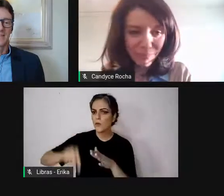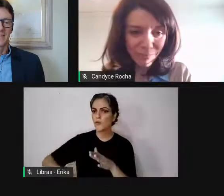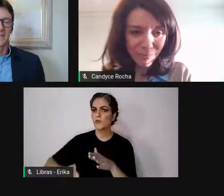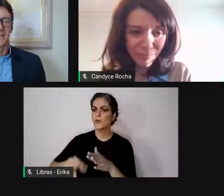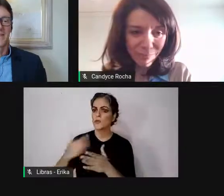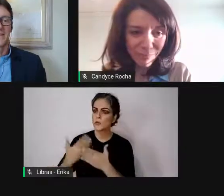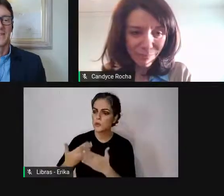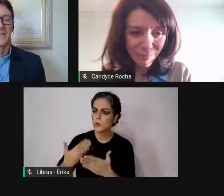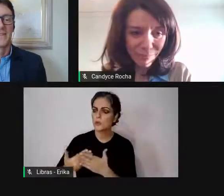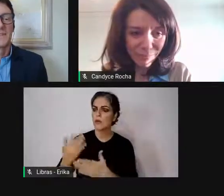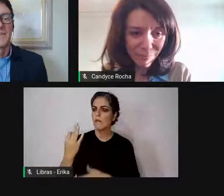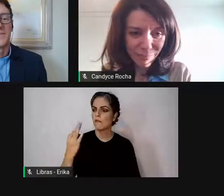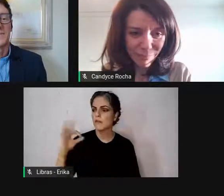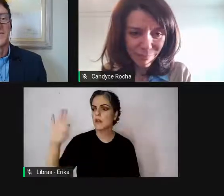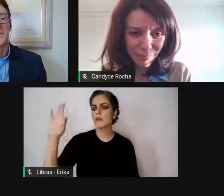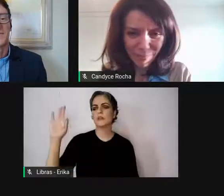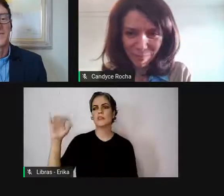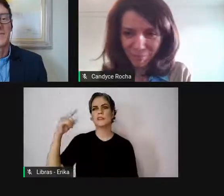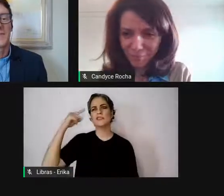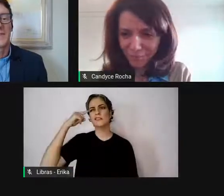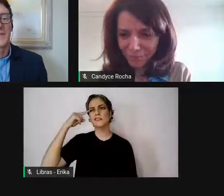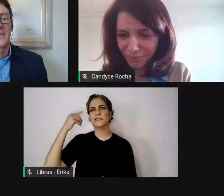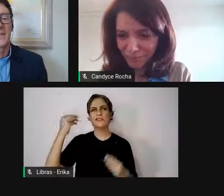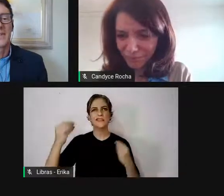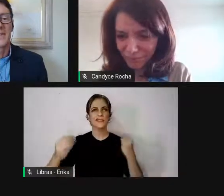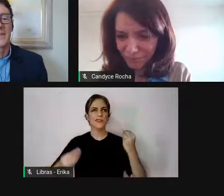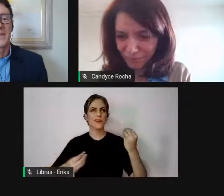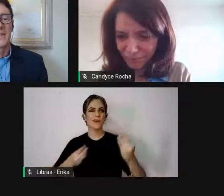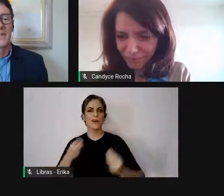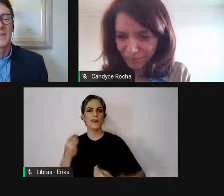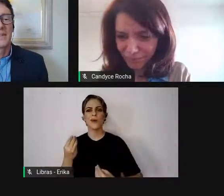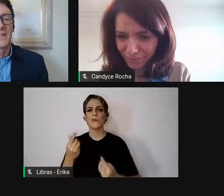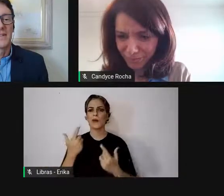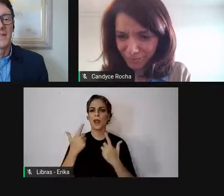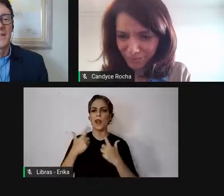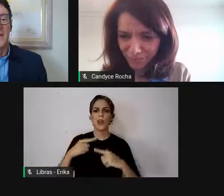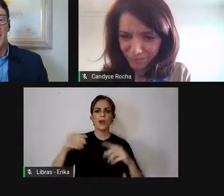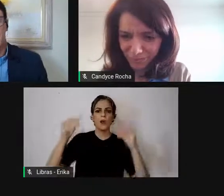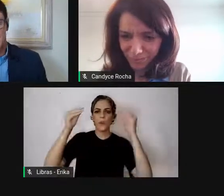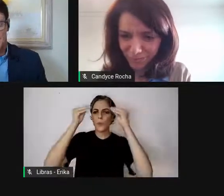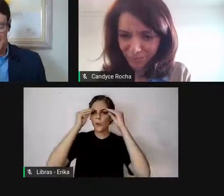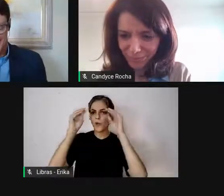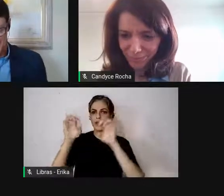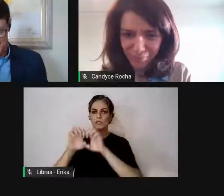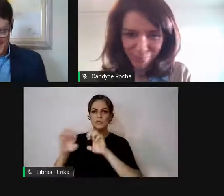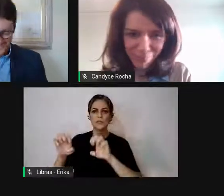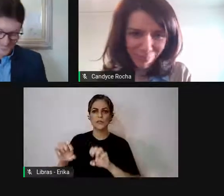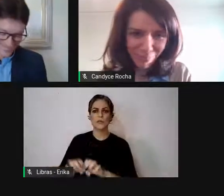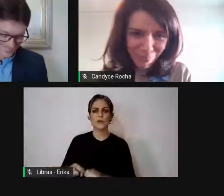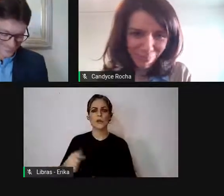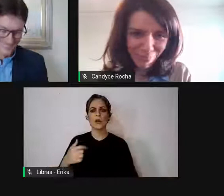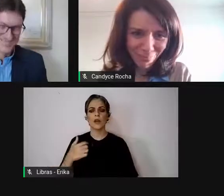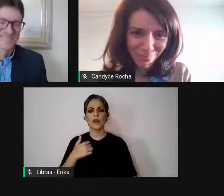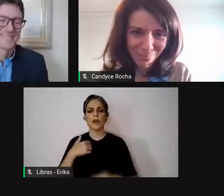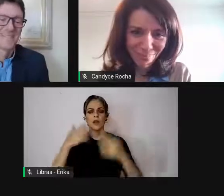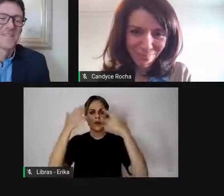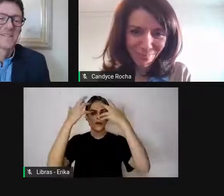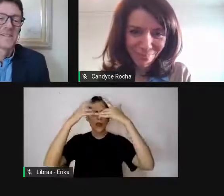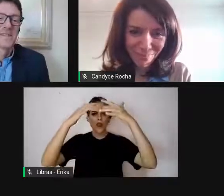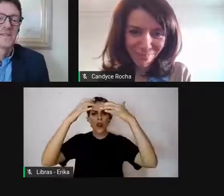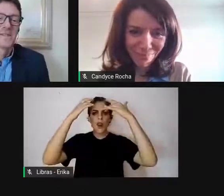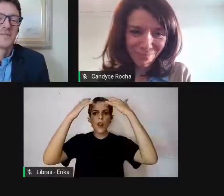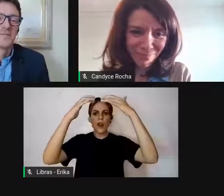na estrutura da linguagem e tal, então, assim, minha cabeça é meio complicada e fazer francês, eu